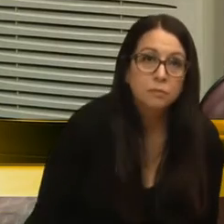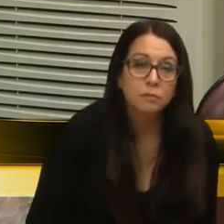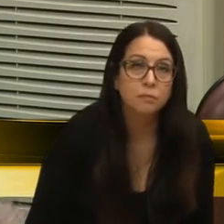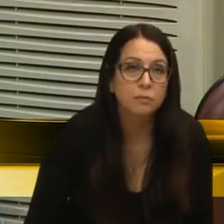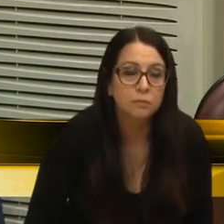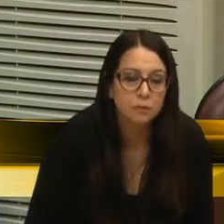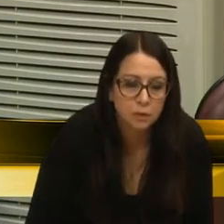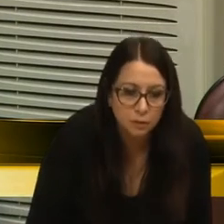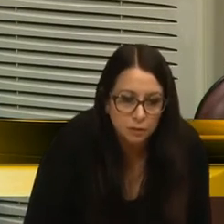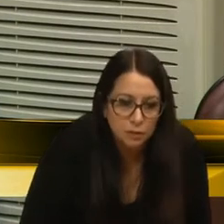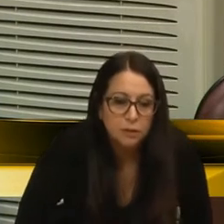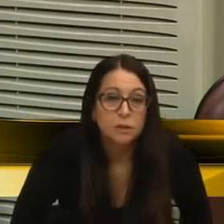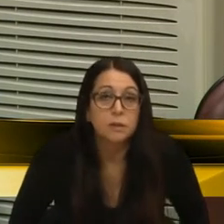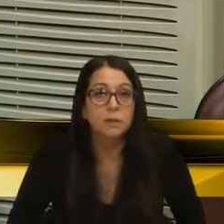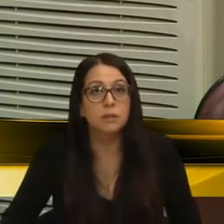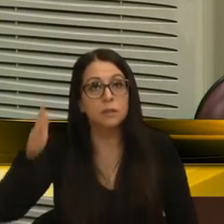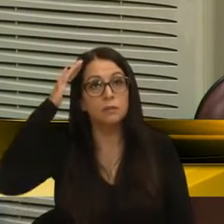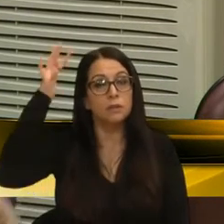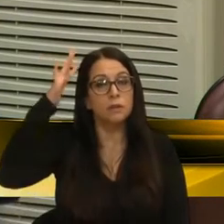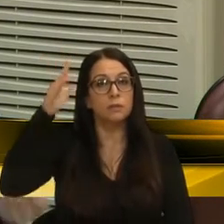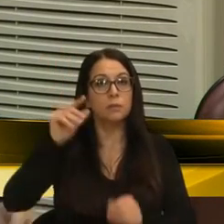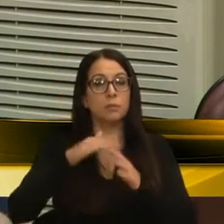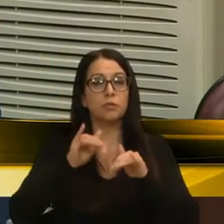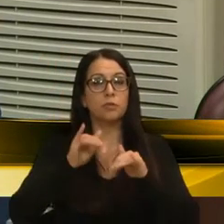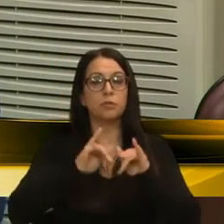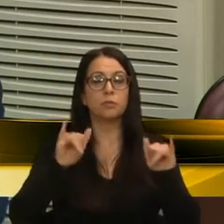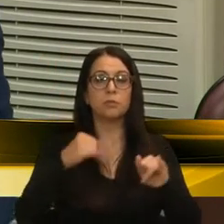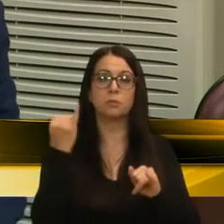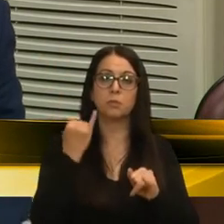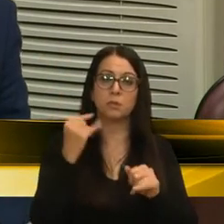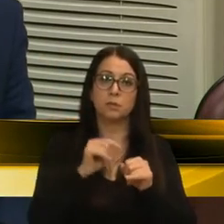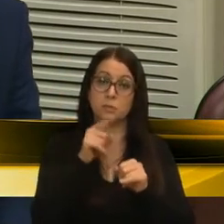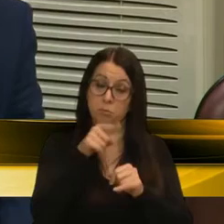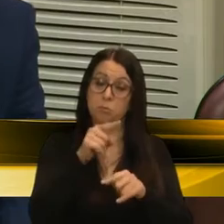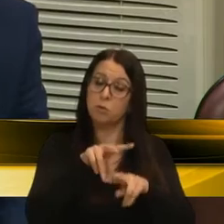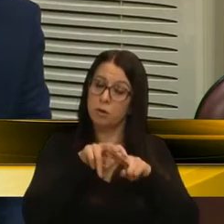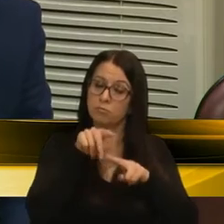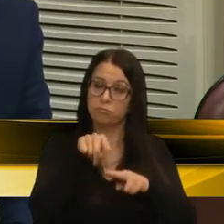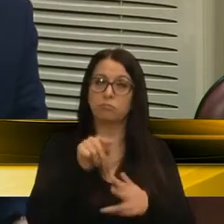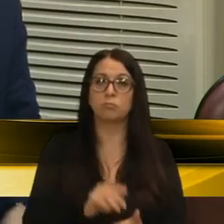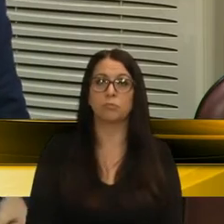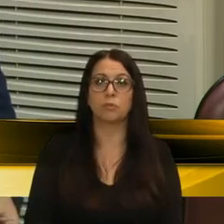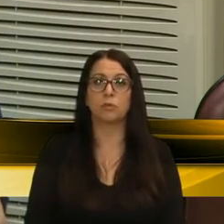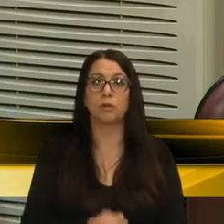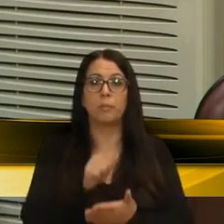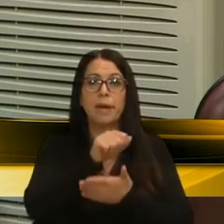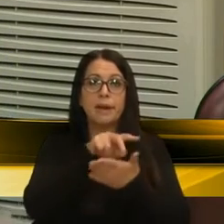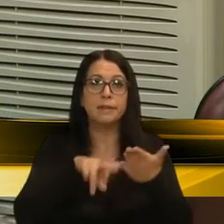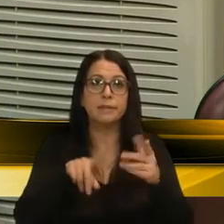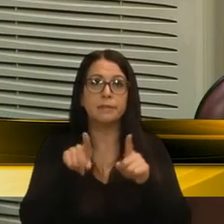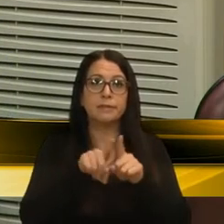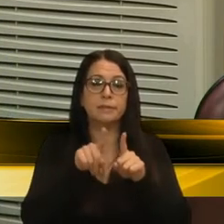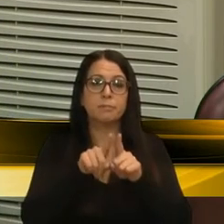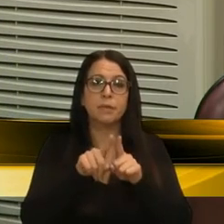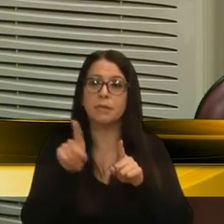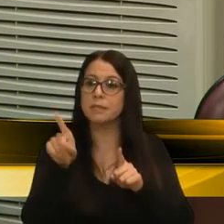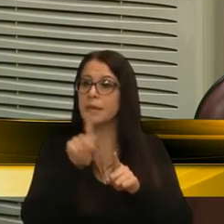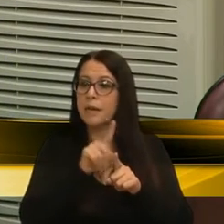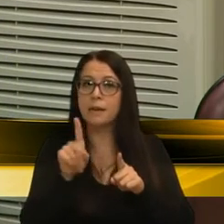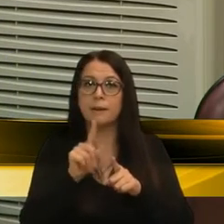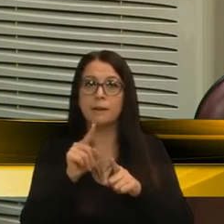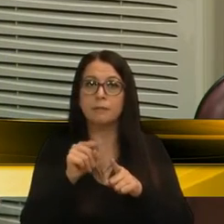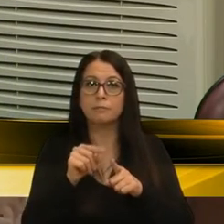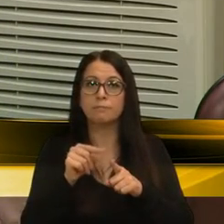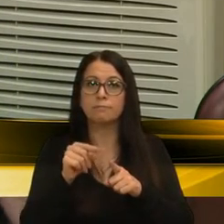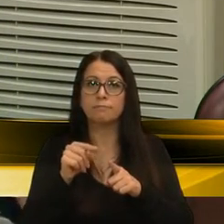essa reflexão deve ser feita se pedir informações é importante por causa disso analisará inclusive essa não circulação